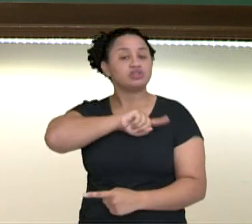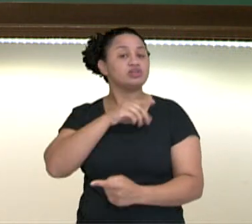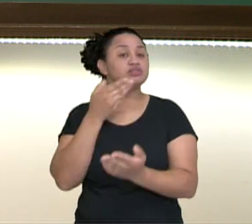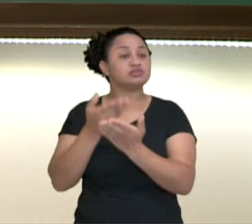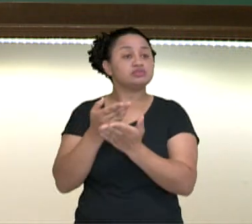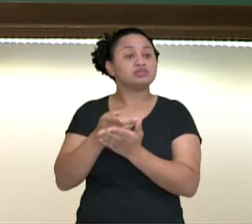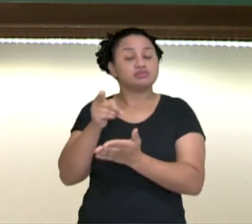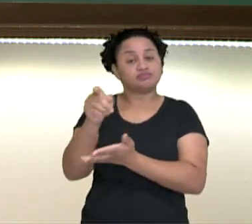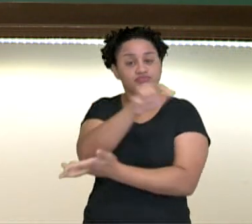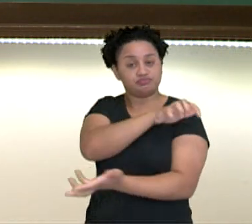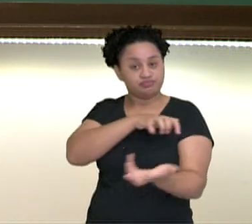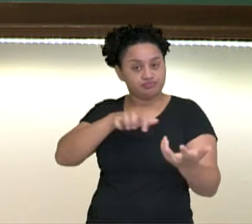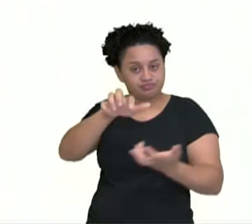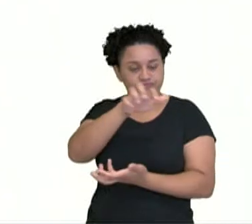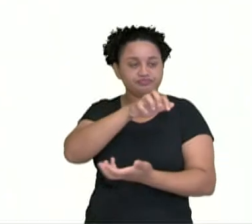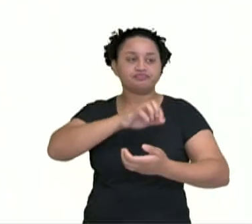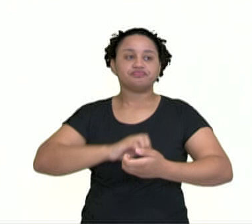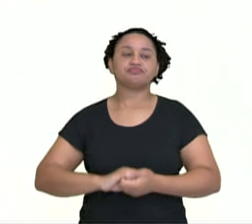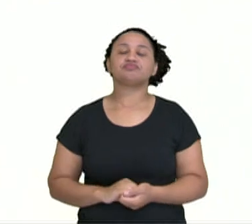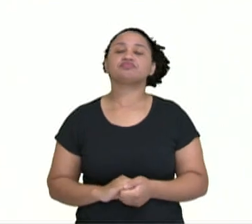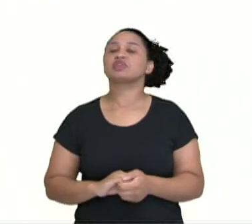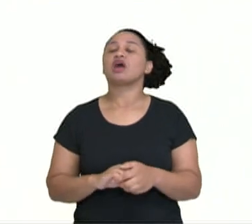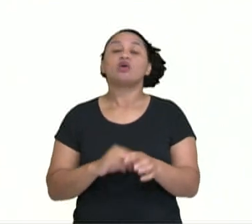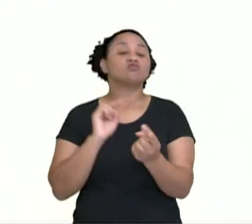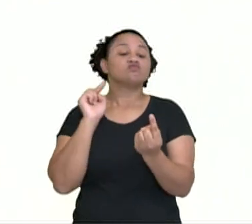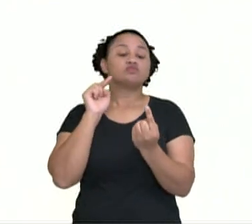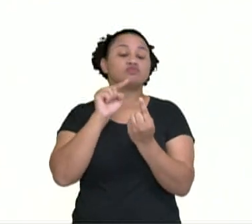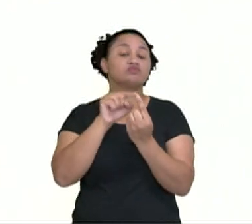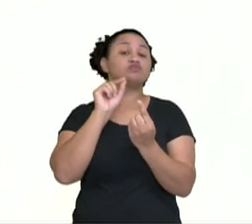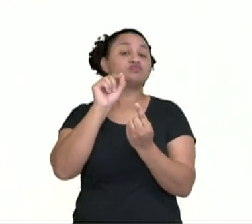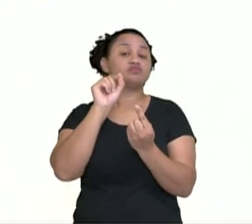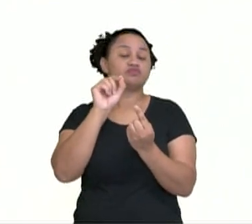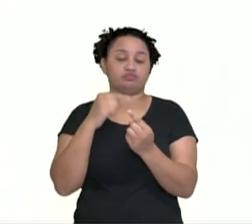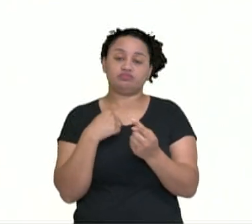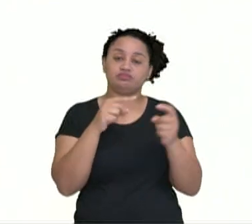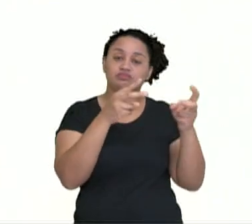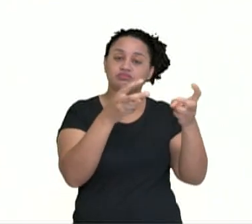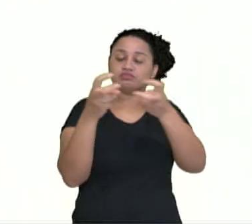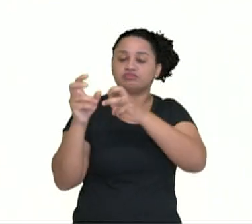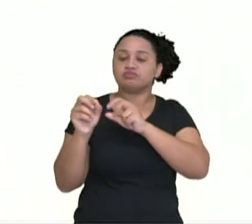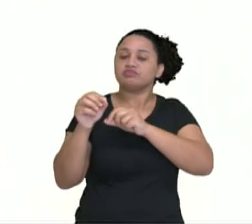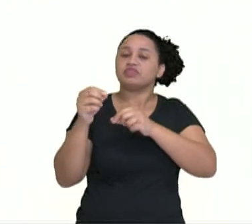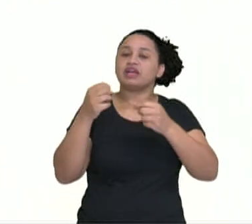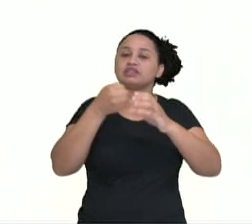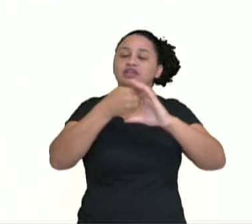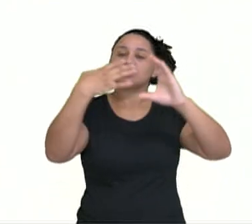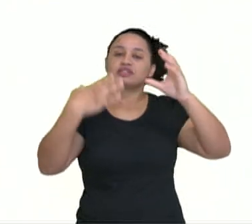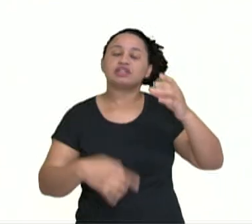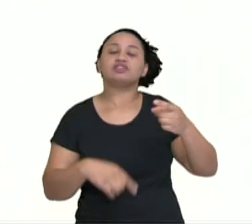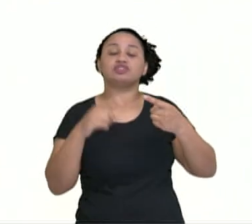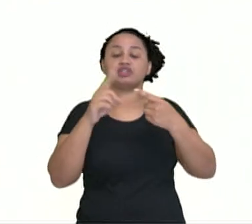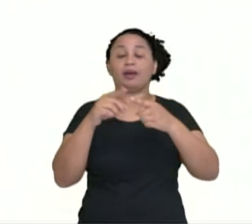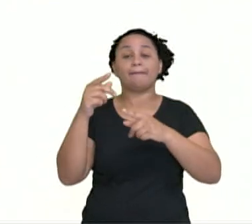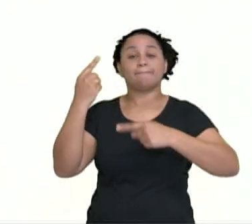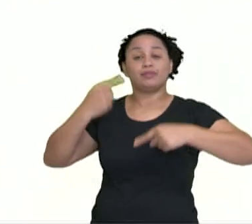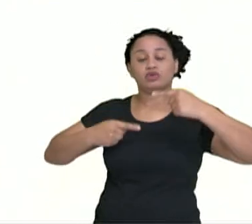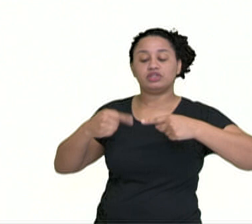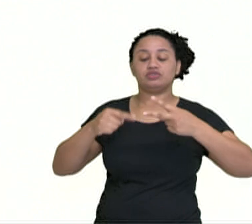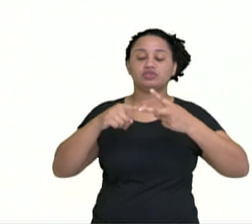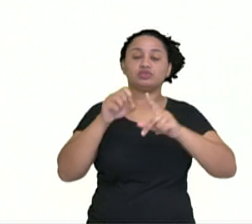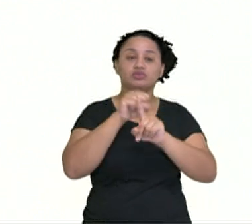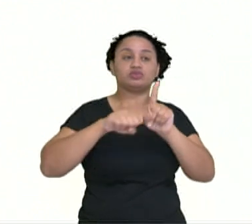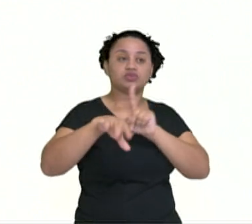Gloriosa? Bom, nosso objetivo é identificar os aspectos políticos, sociais e econômicos da